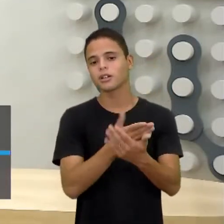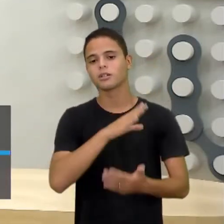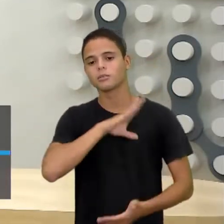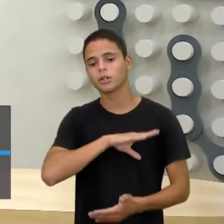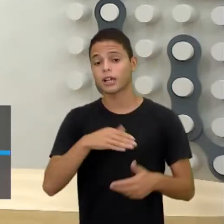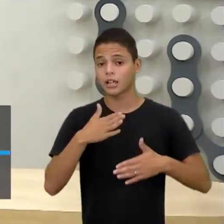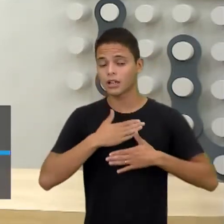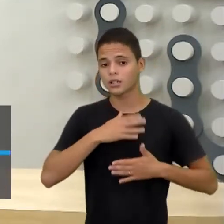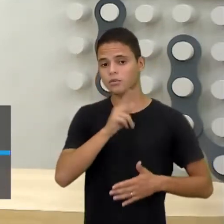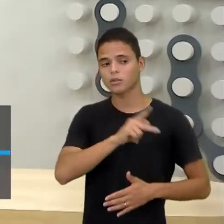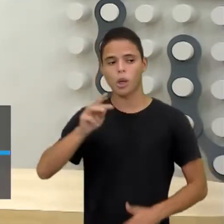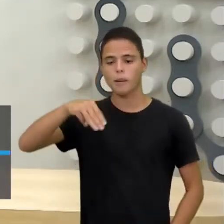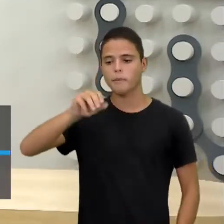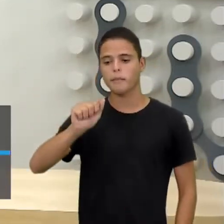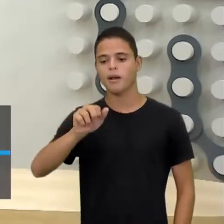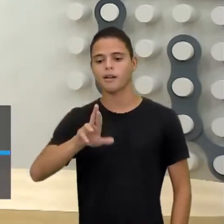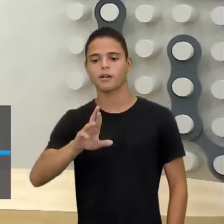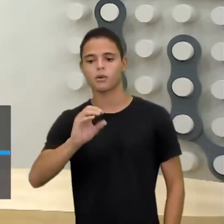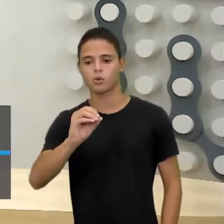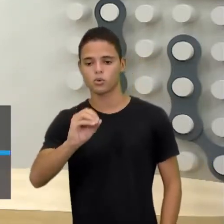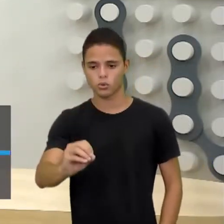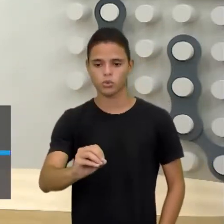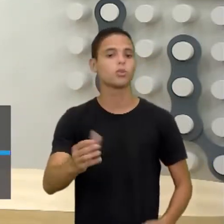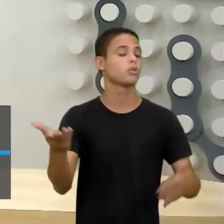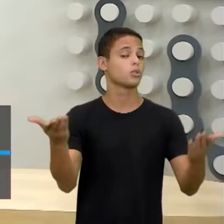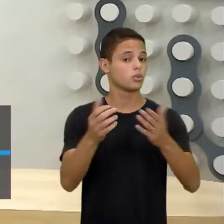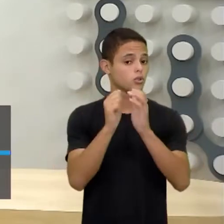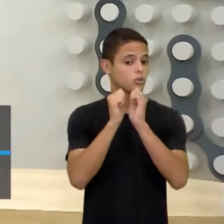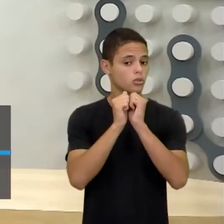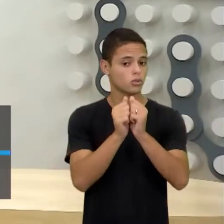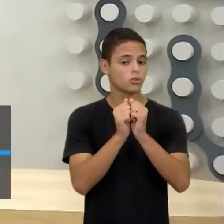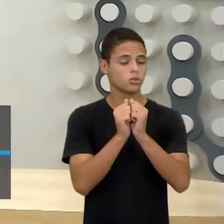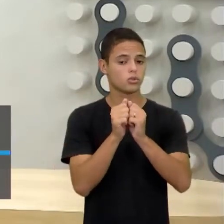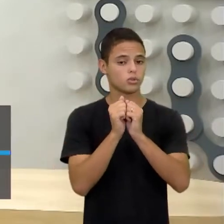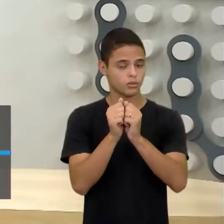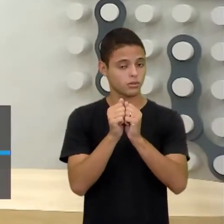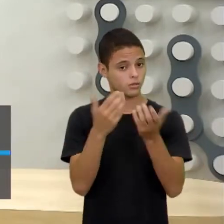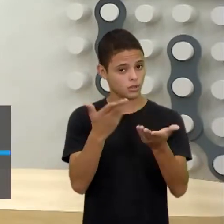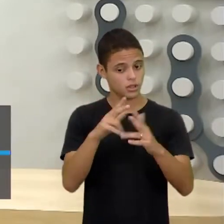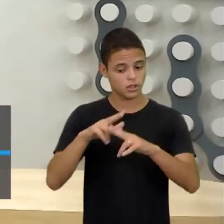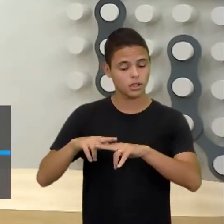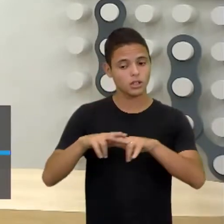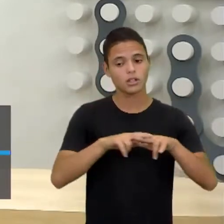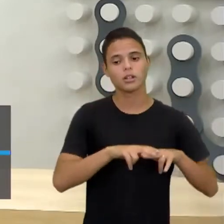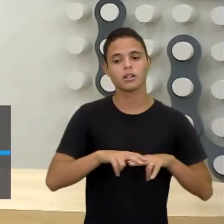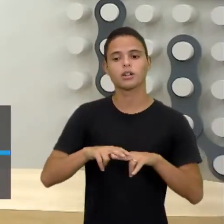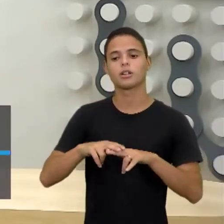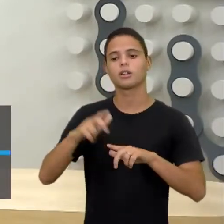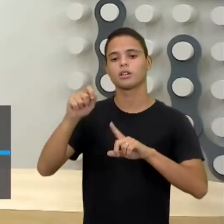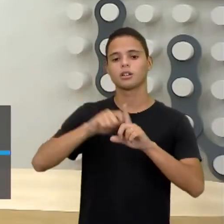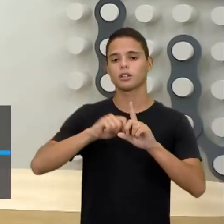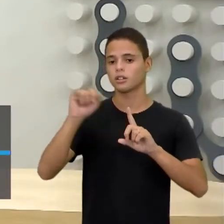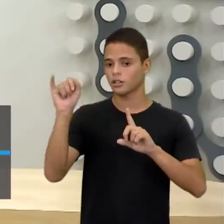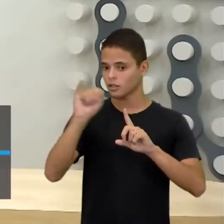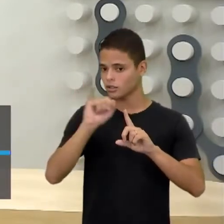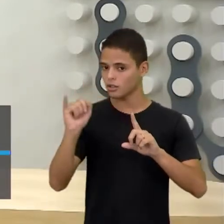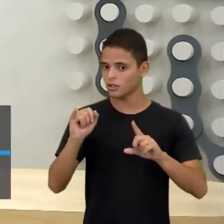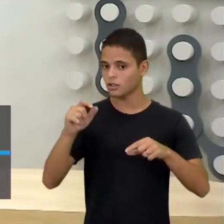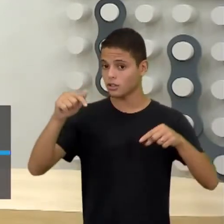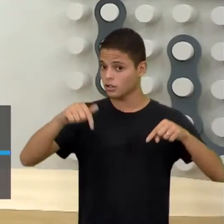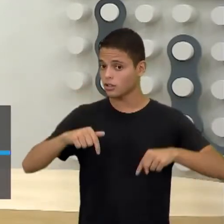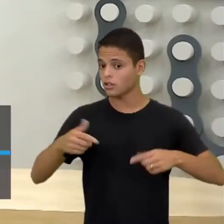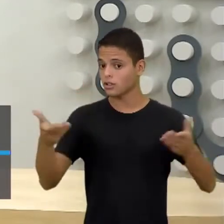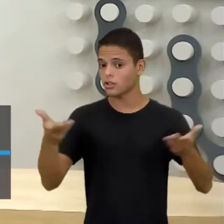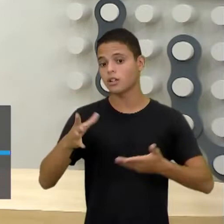Eu sou o professor Mauro Marcel e estou aqui com você nesta aula de recuperação, né? Em janeiro, estou ao vivo, hein? Essa aula é